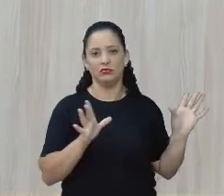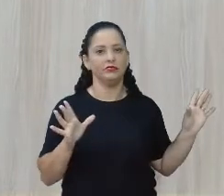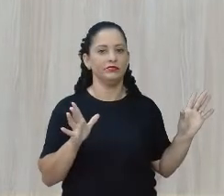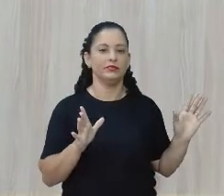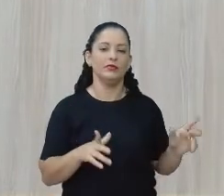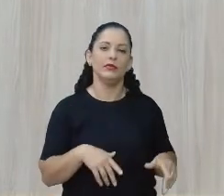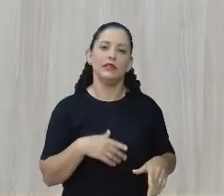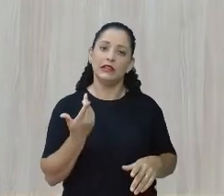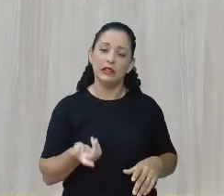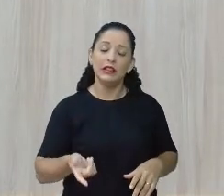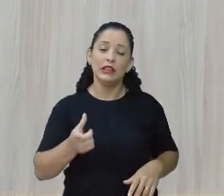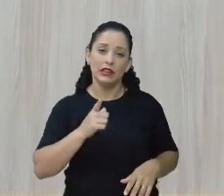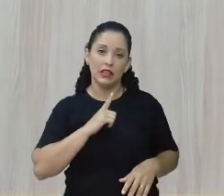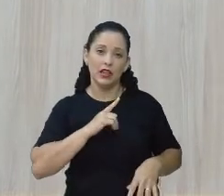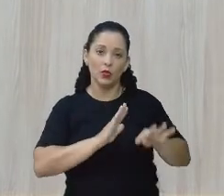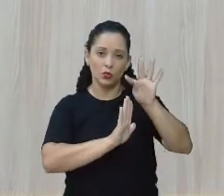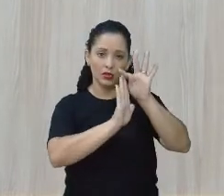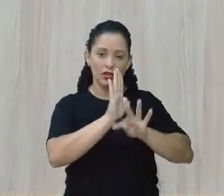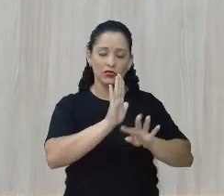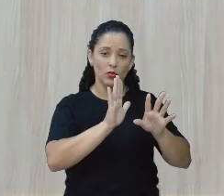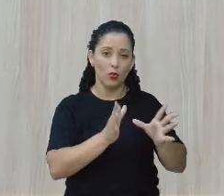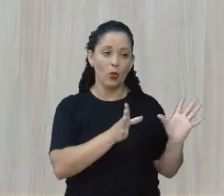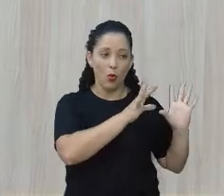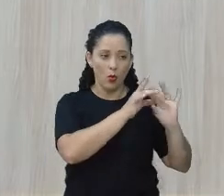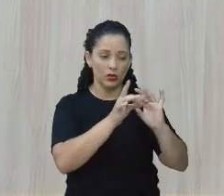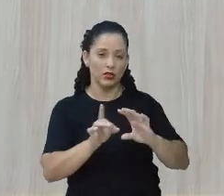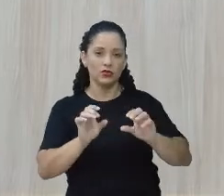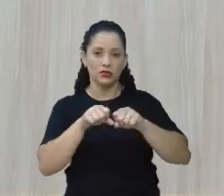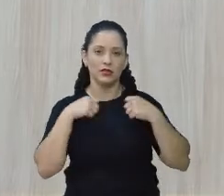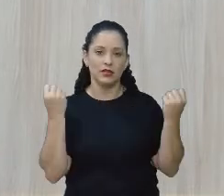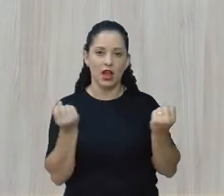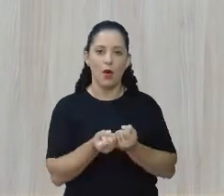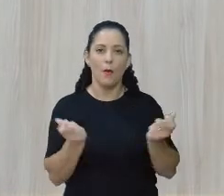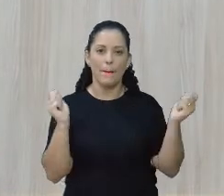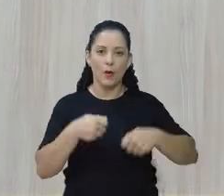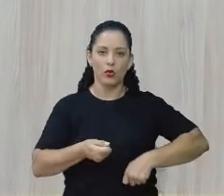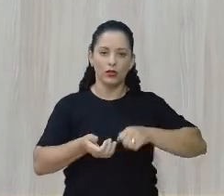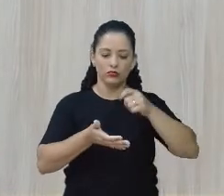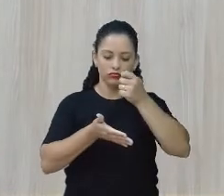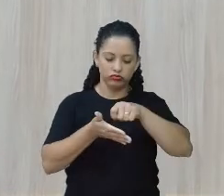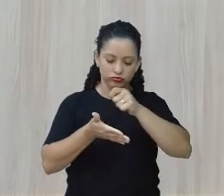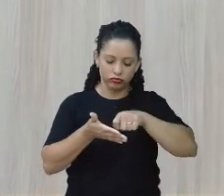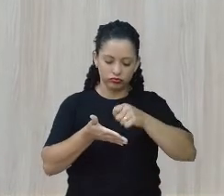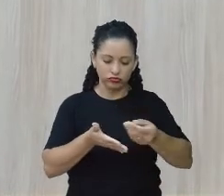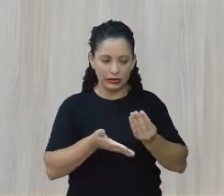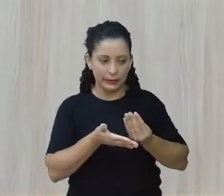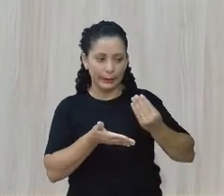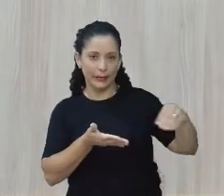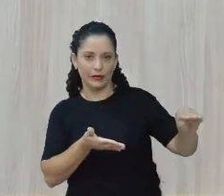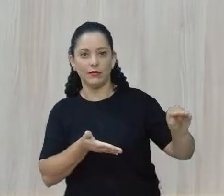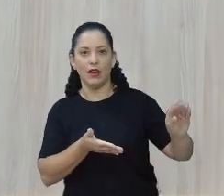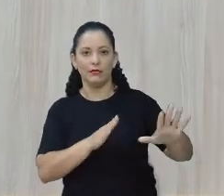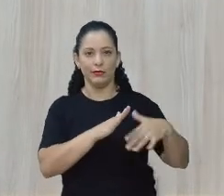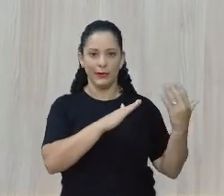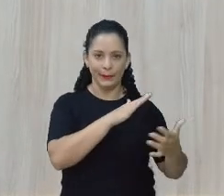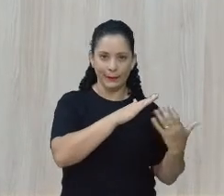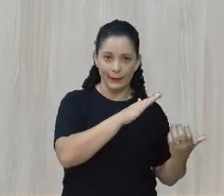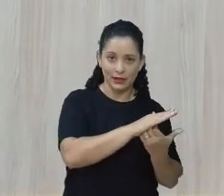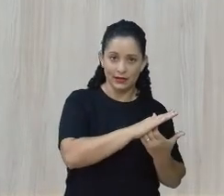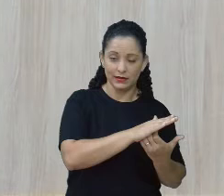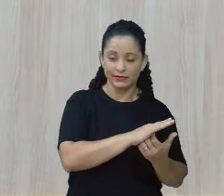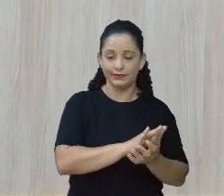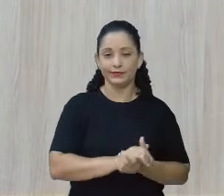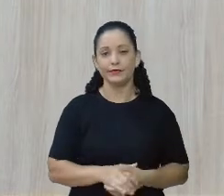que envolva aí um contexto social, você pode escrever e enviar para uma instituição. Da mesma forma, uma